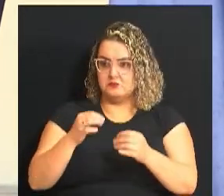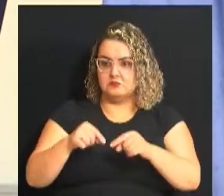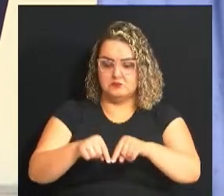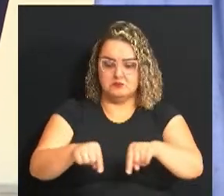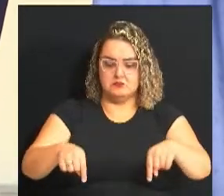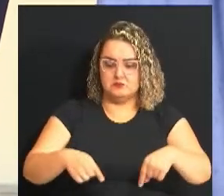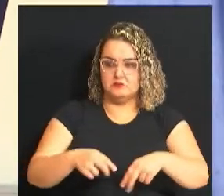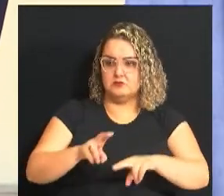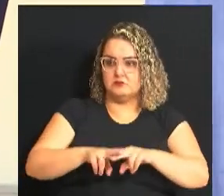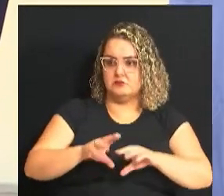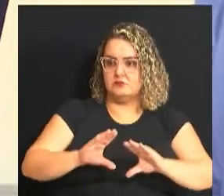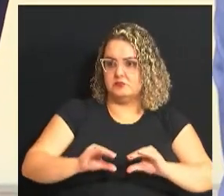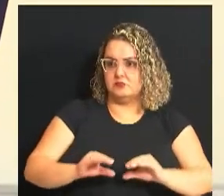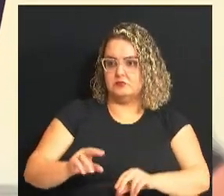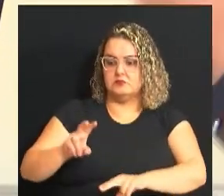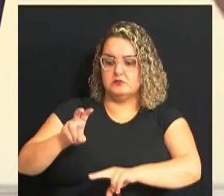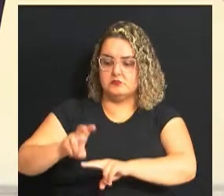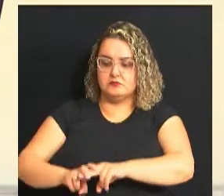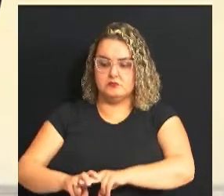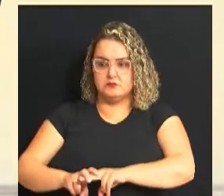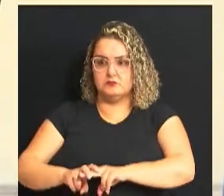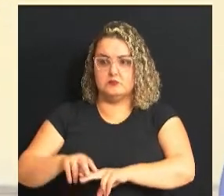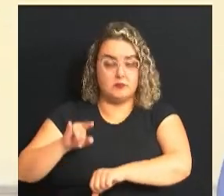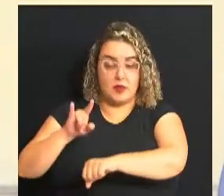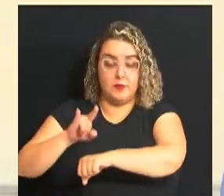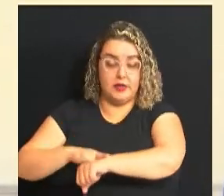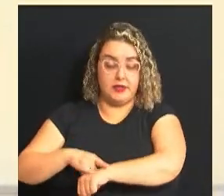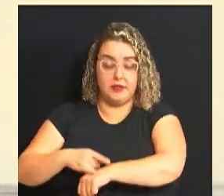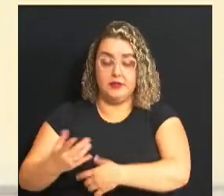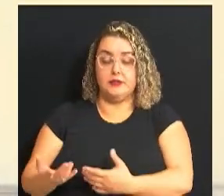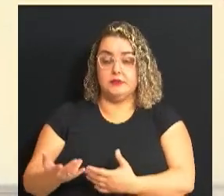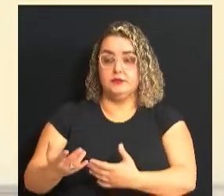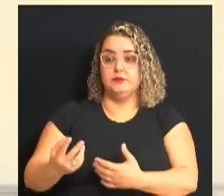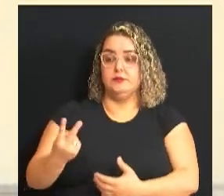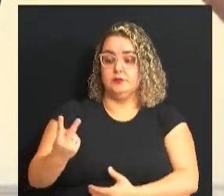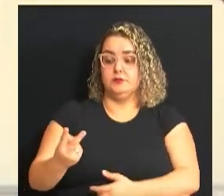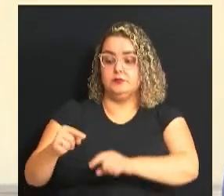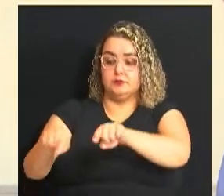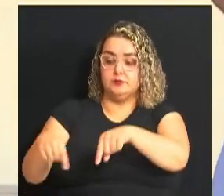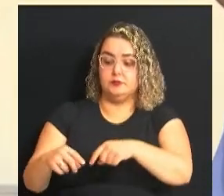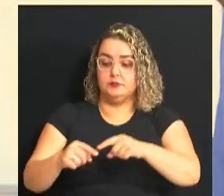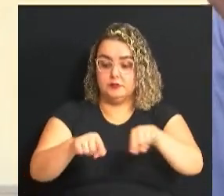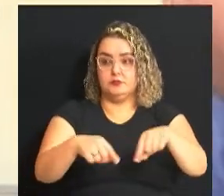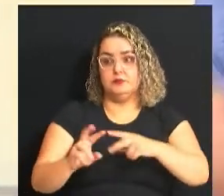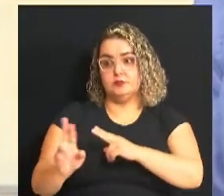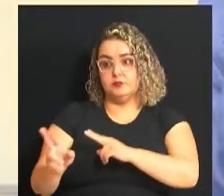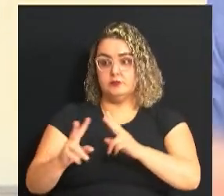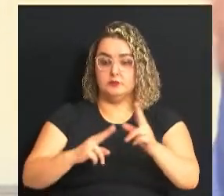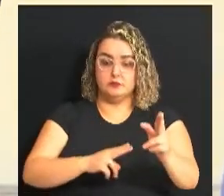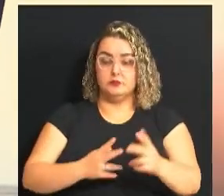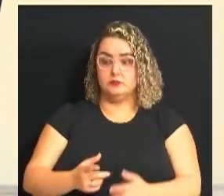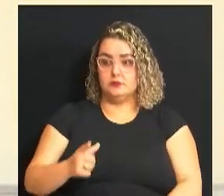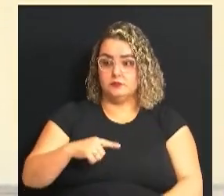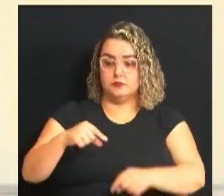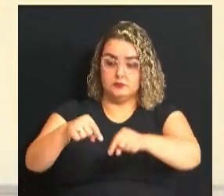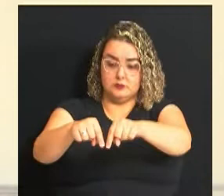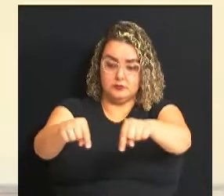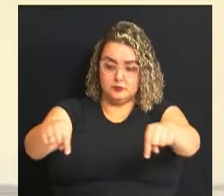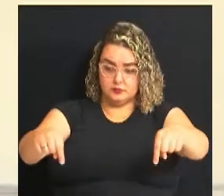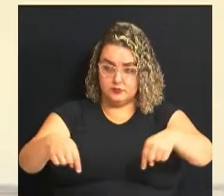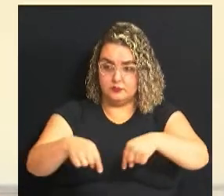banheiro, dos quartos, enfim, todas as dependências necessárias. Ainda tem uma área lá que poderia